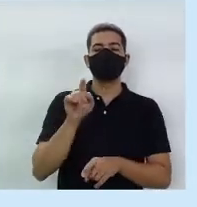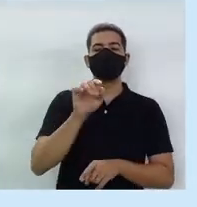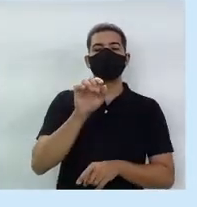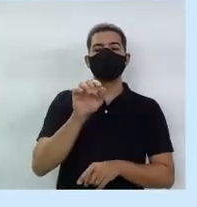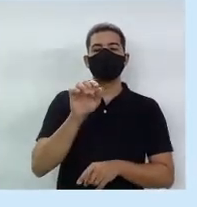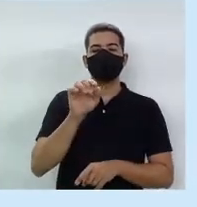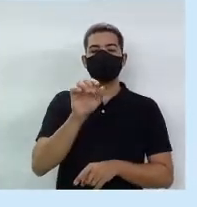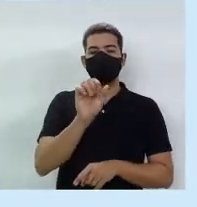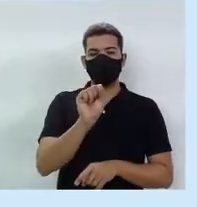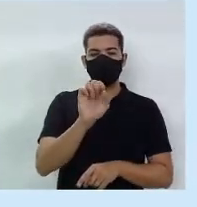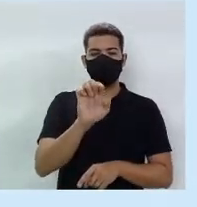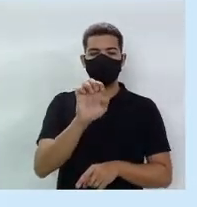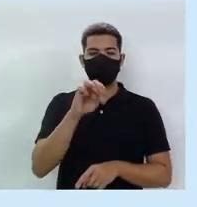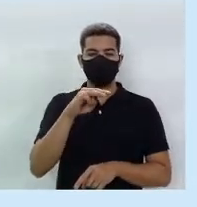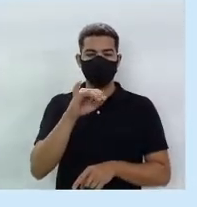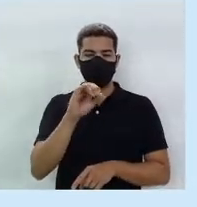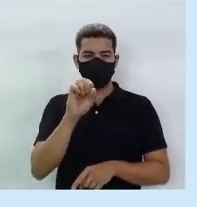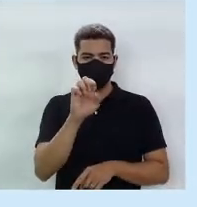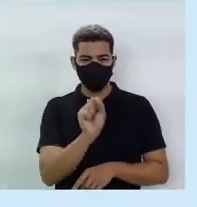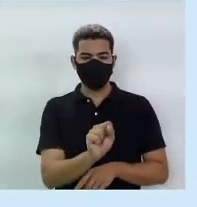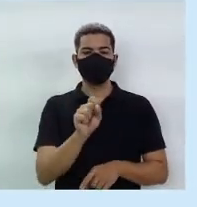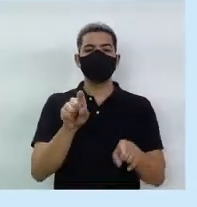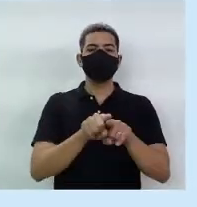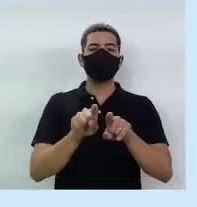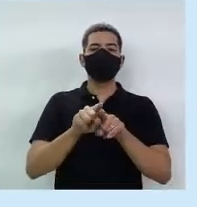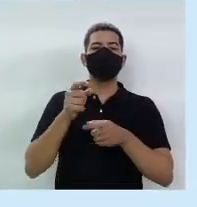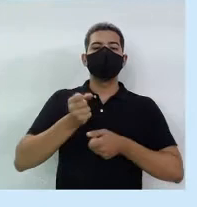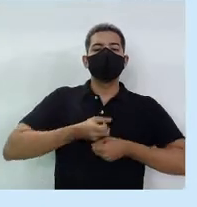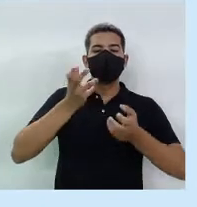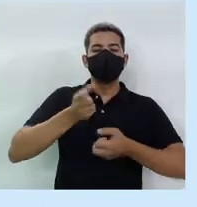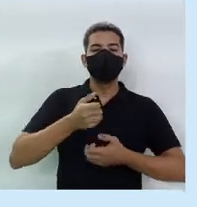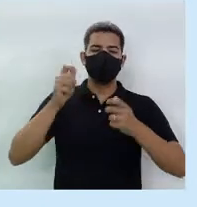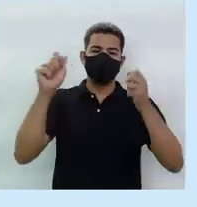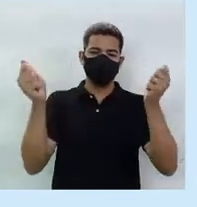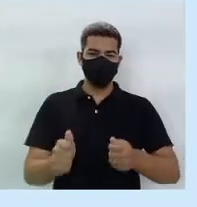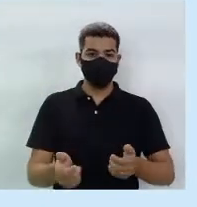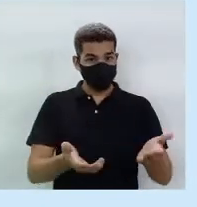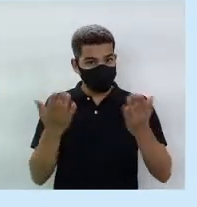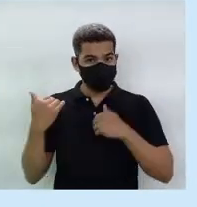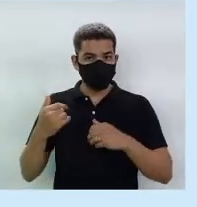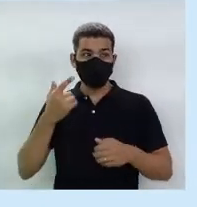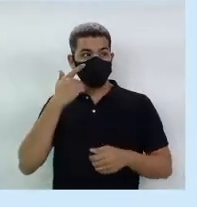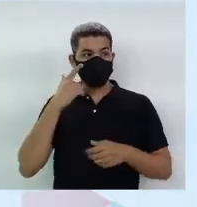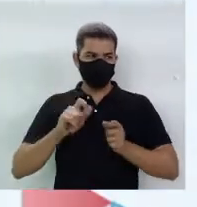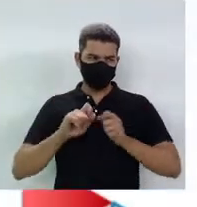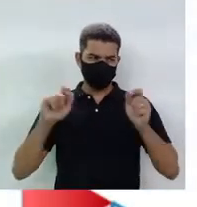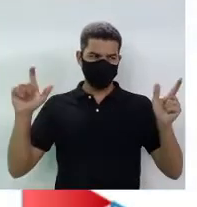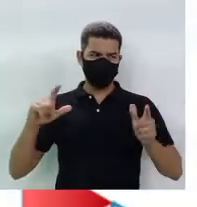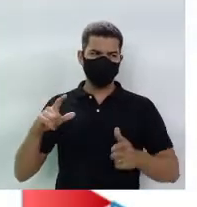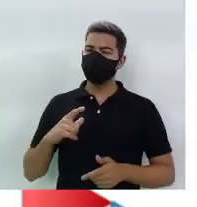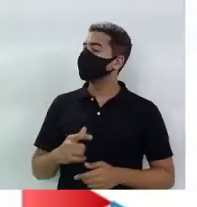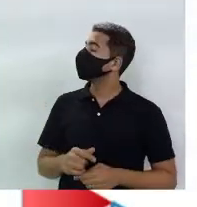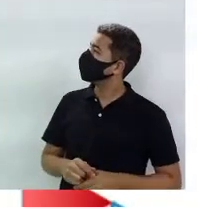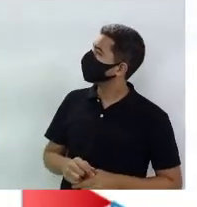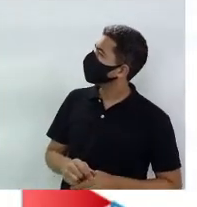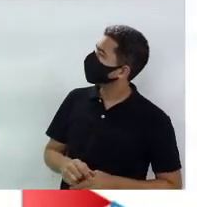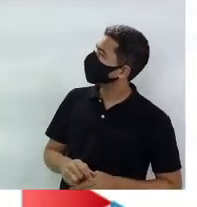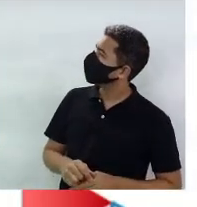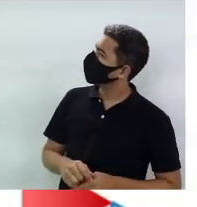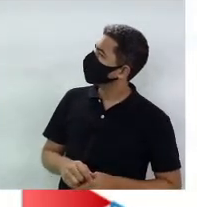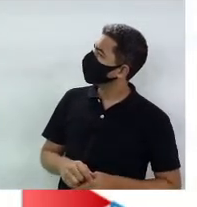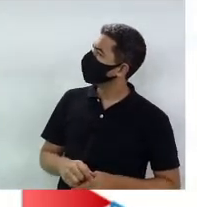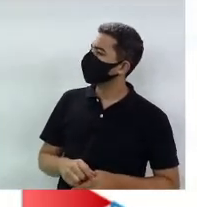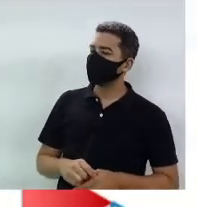e também as manifestações artísticas. Vamos lá, na tela nós temos aqui um